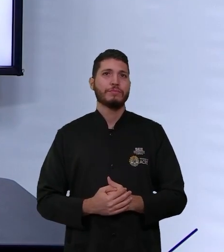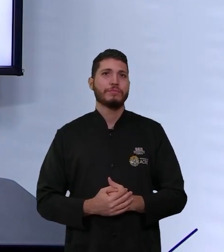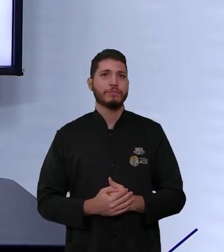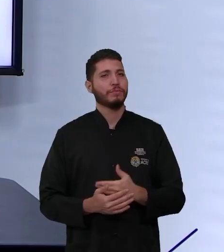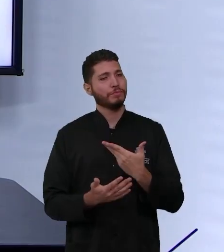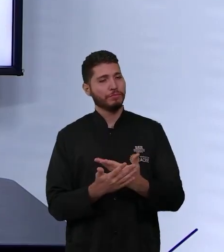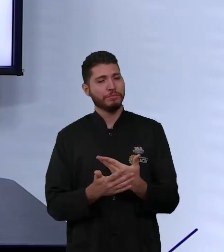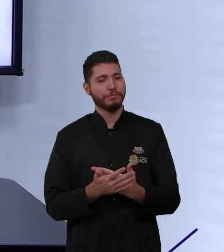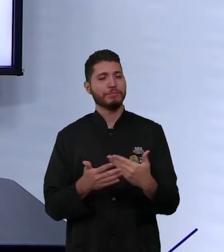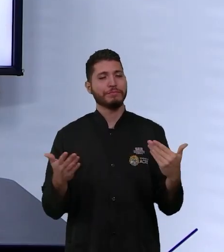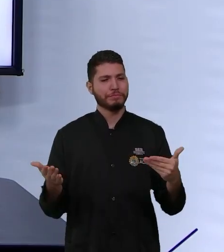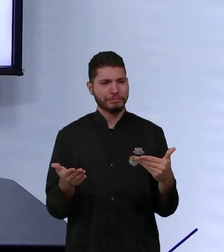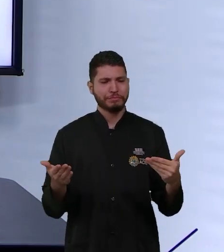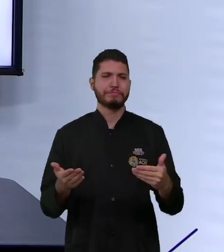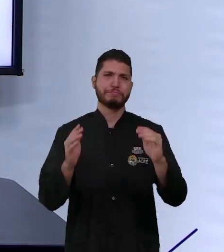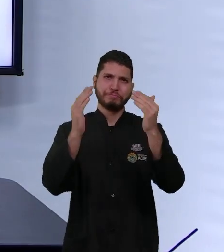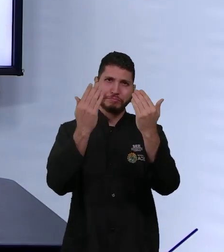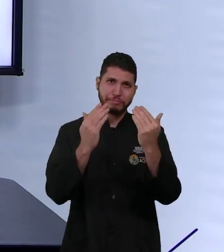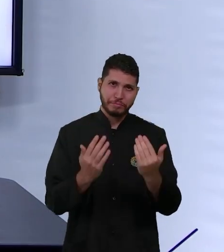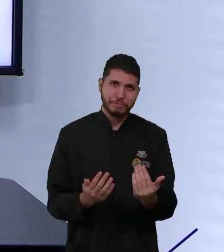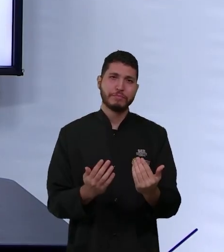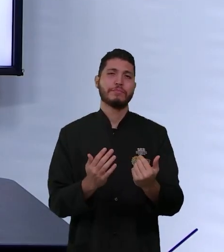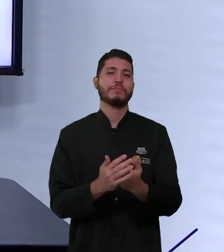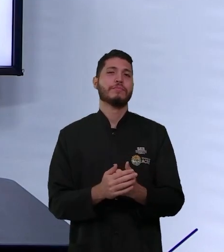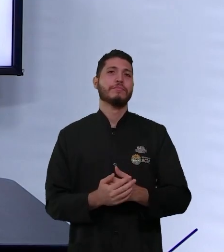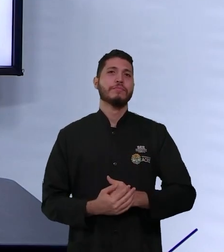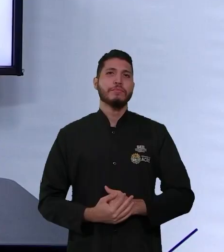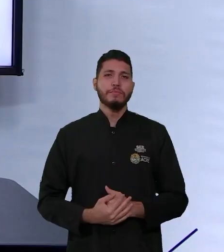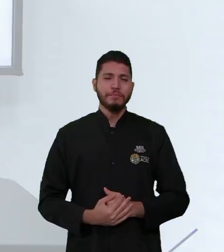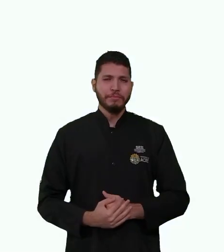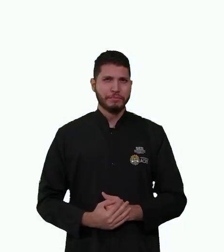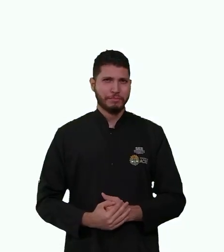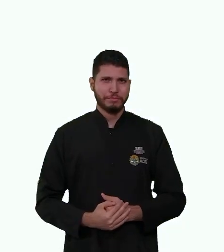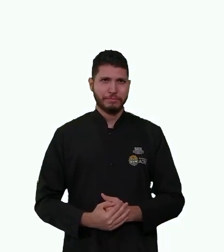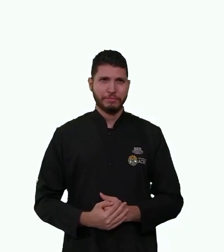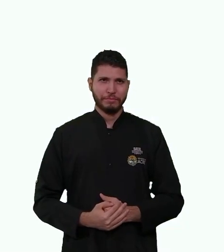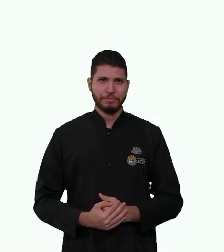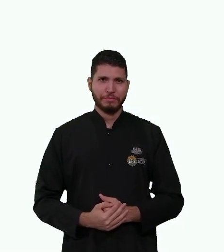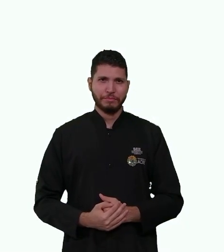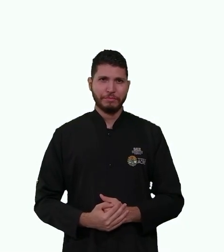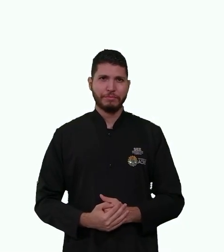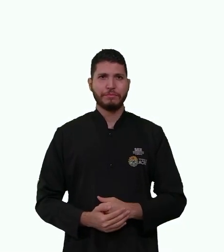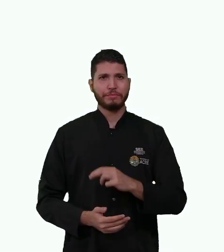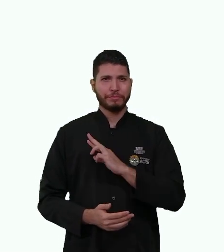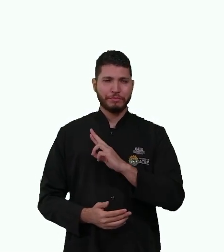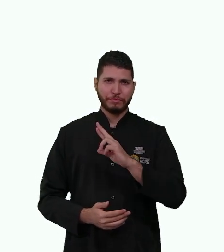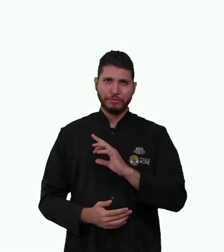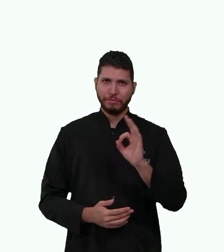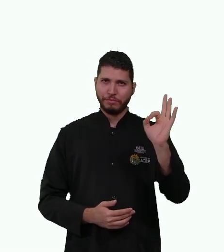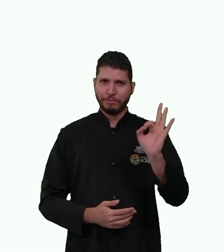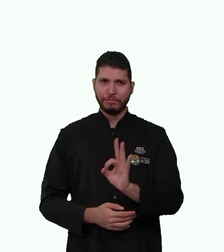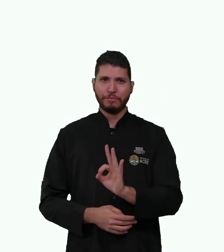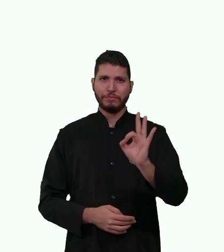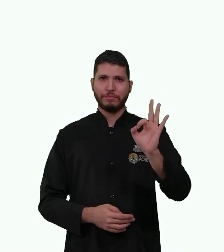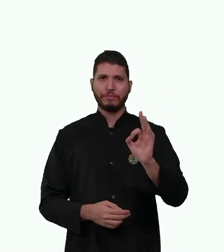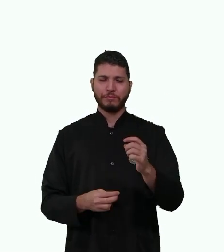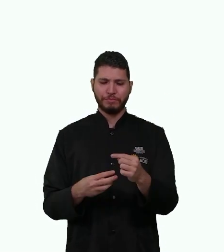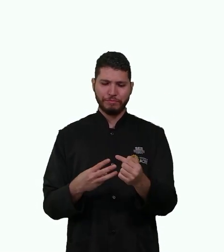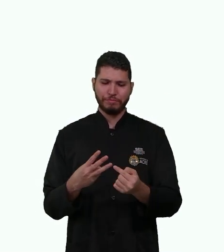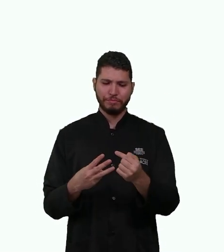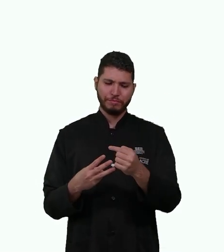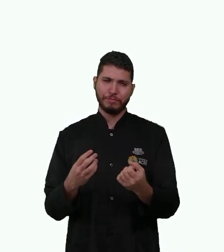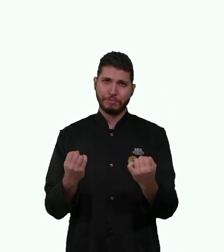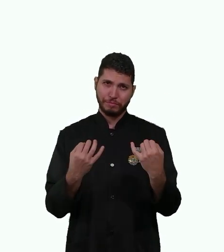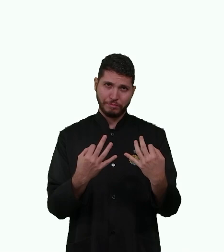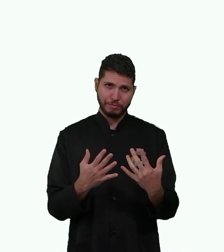ele vai se apresentar dentro do nosso assunto. Então, vamos lá. A representação da porcentagem pode ser dessas 3 formas que eu acabei